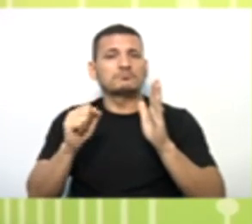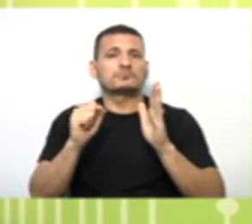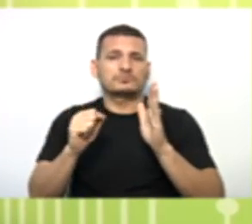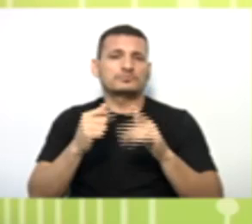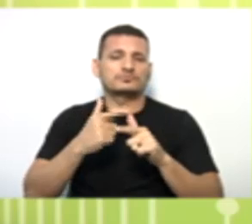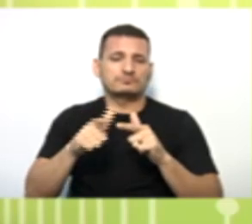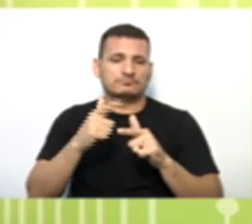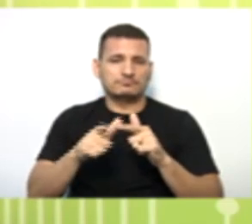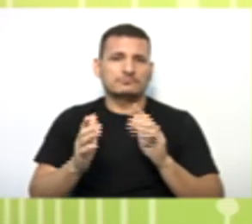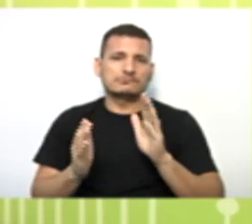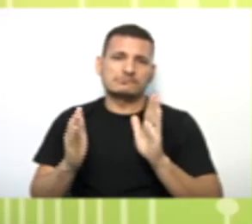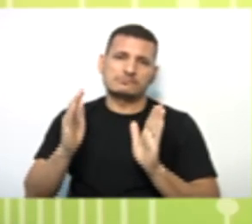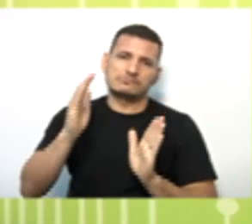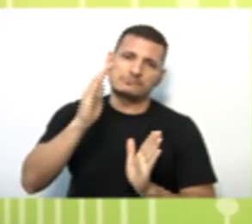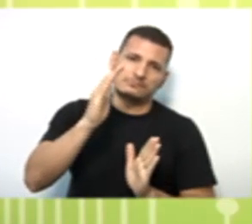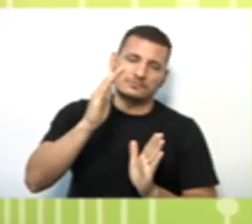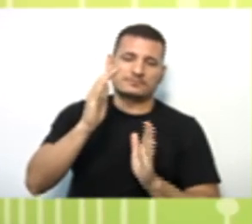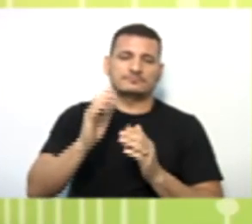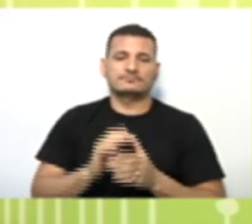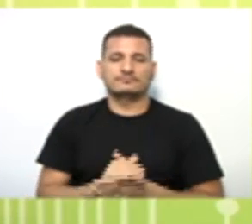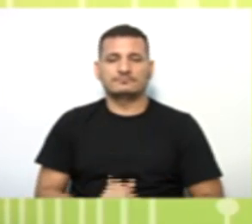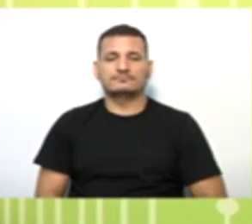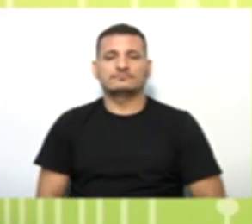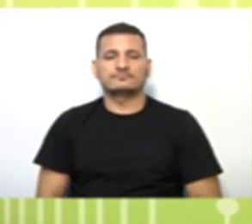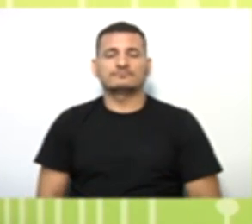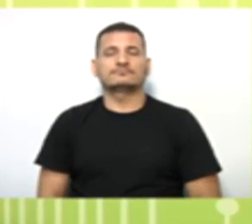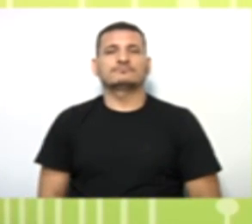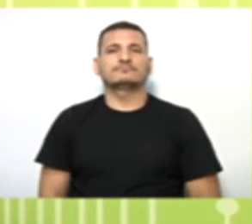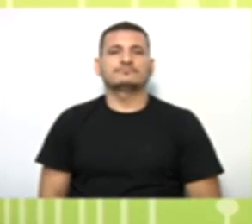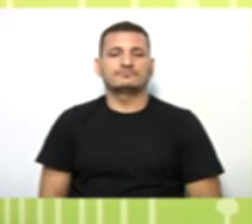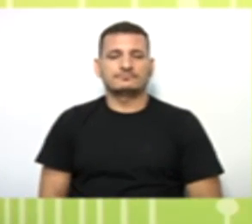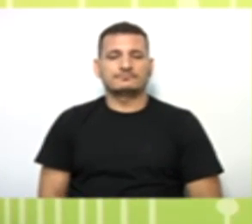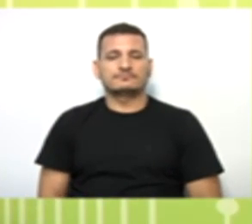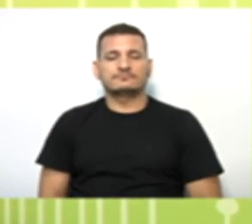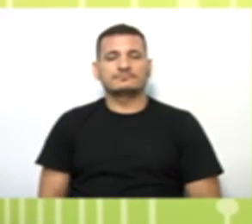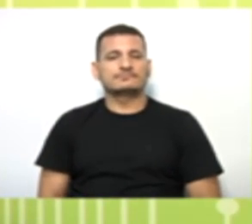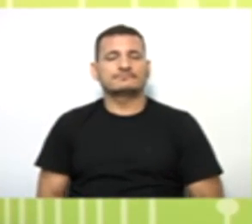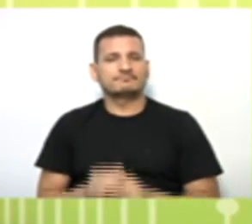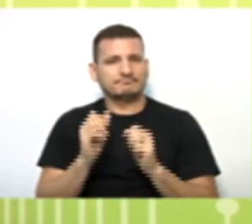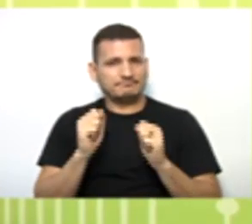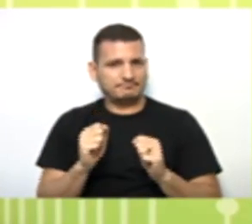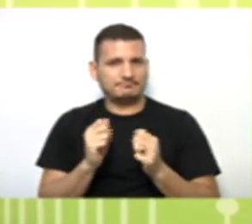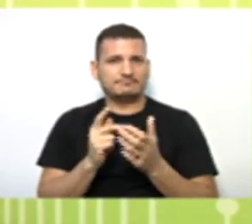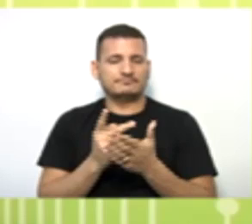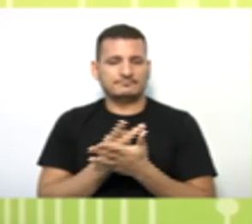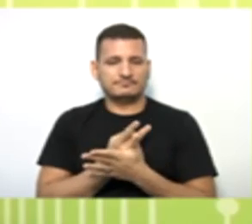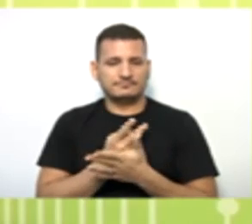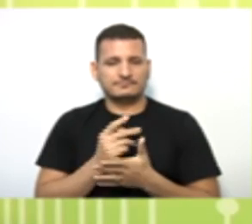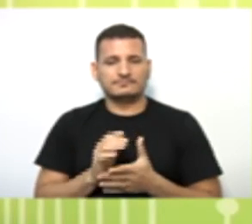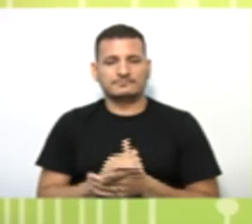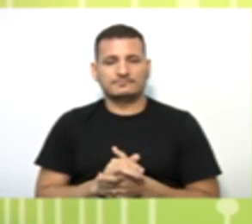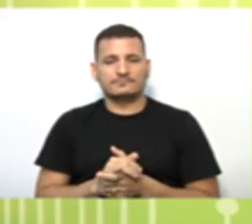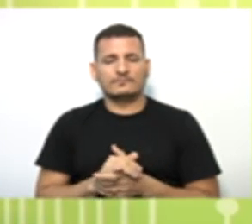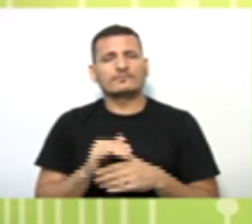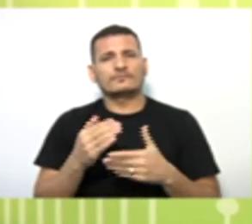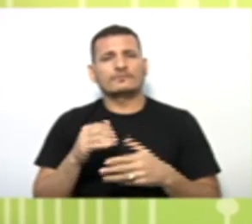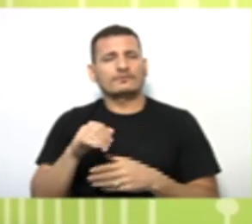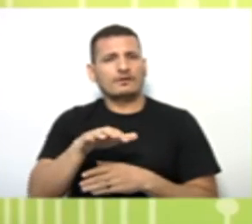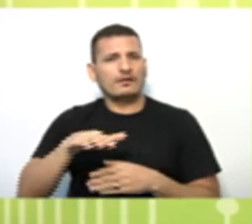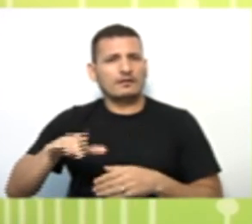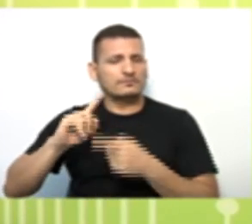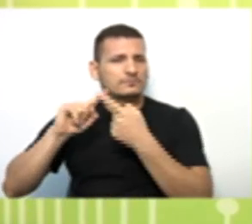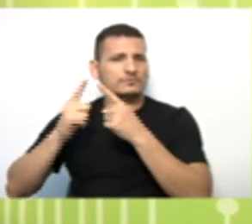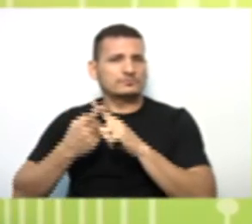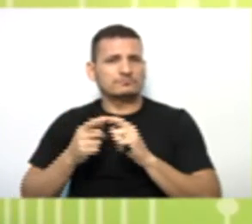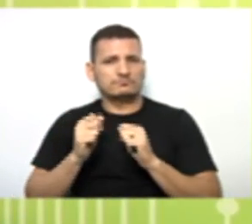professor? Vai ficar igual a Torre de Pisa, bem inclinado na diagonal, assim. Pode acontecer, tá? Então, professor, quais as áreas onde o pensamento lógico